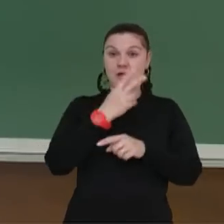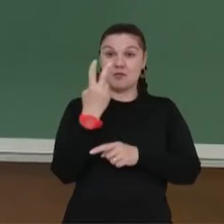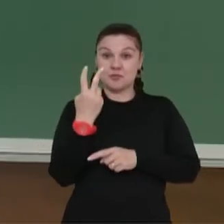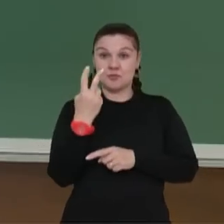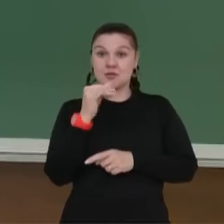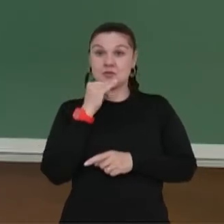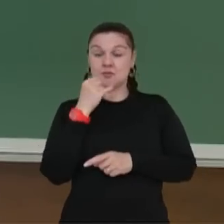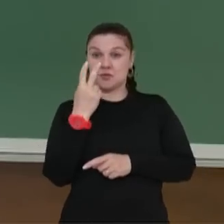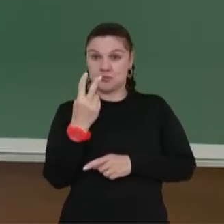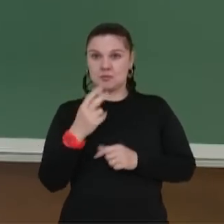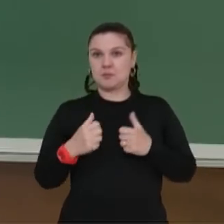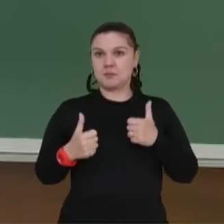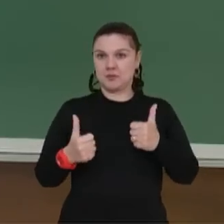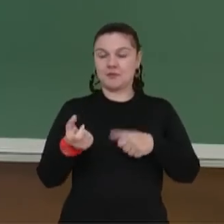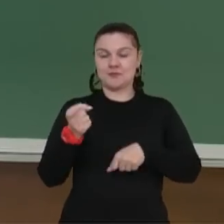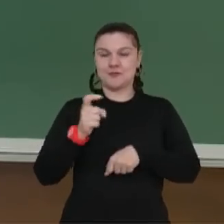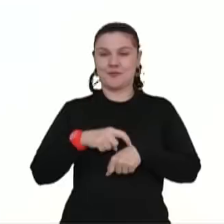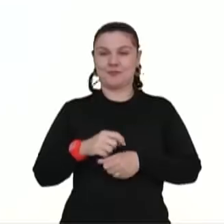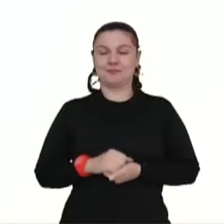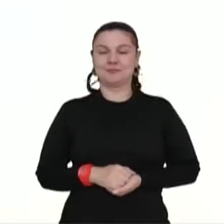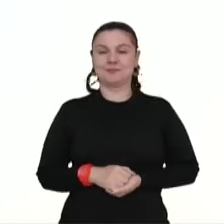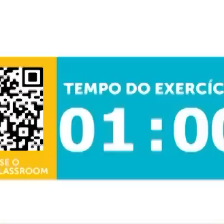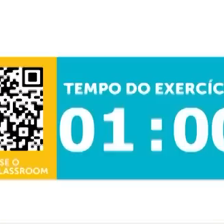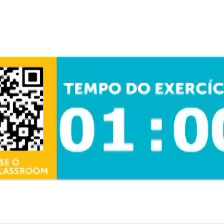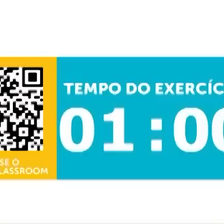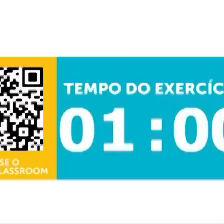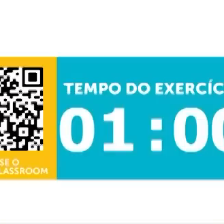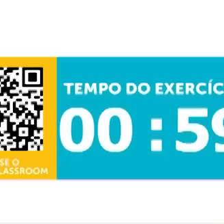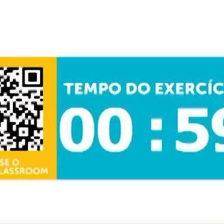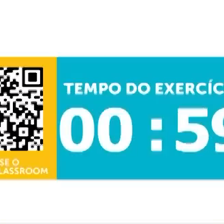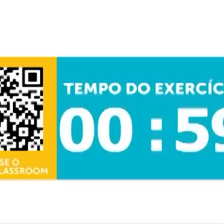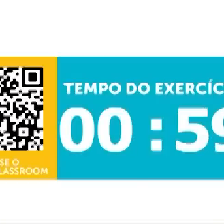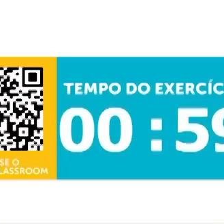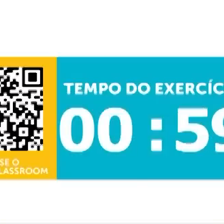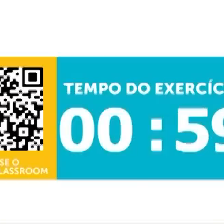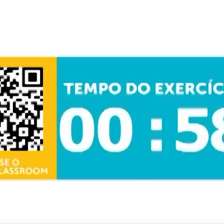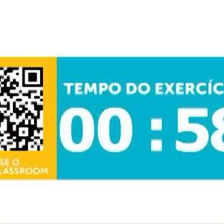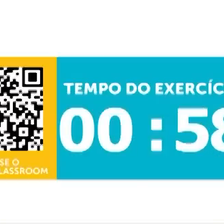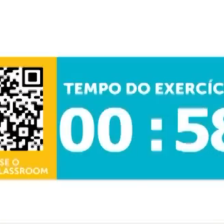exemplo das duas, tá bom? E eu já volto com a resposta.